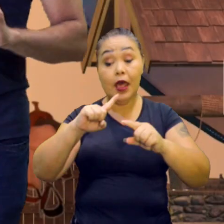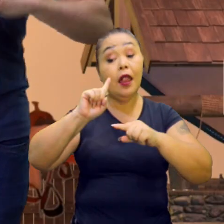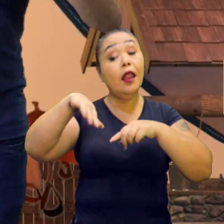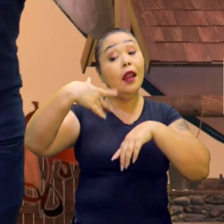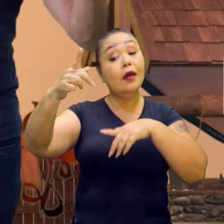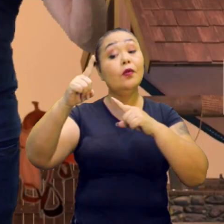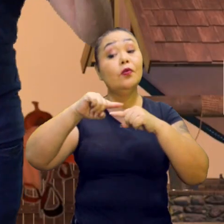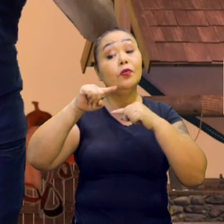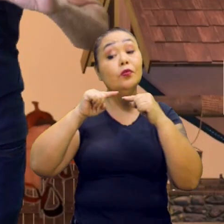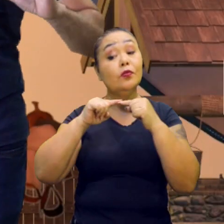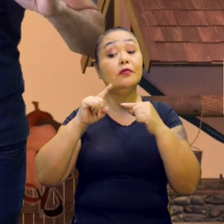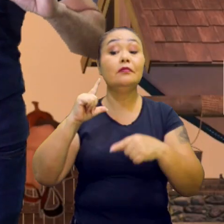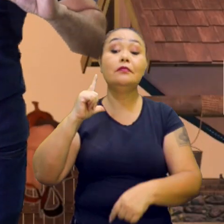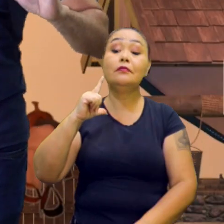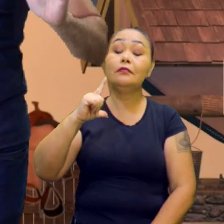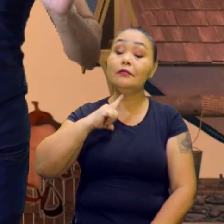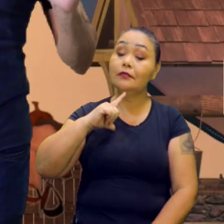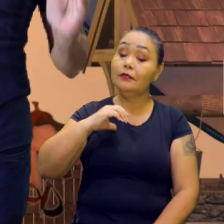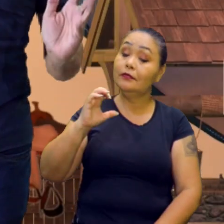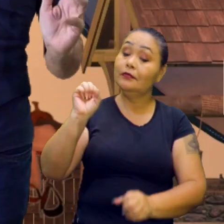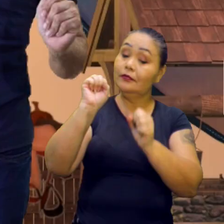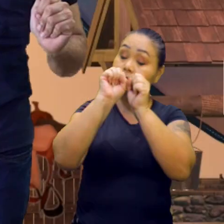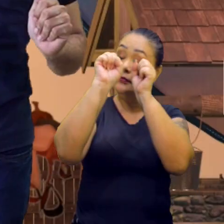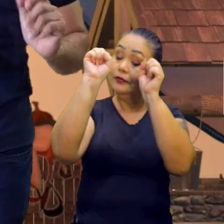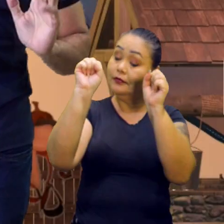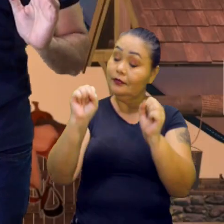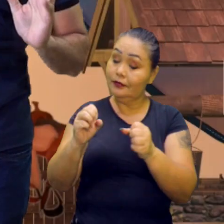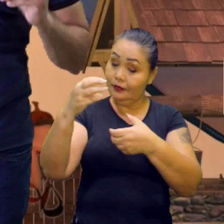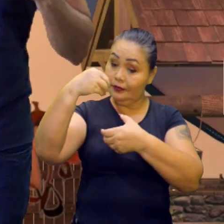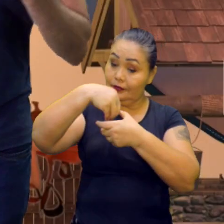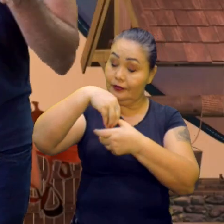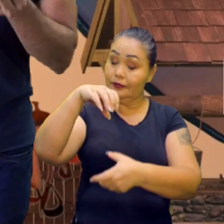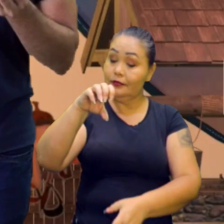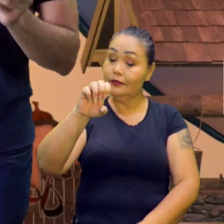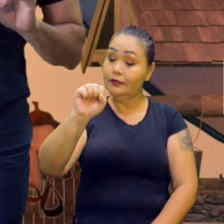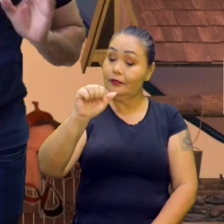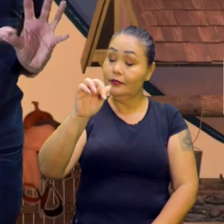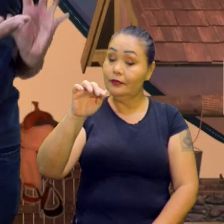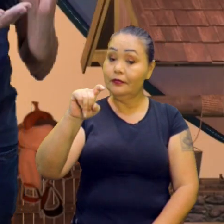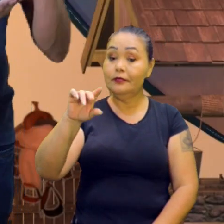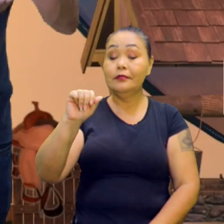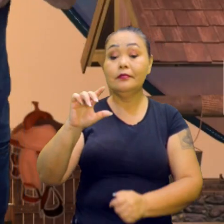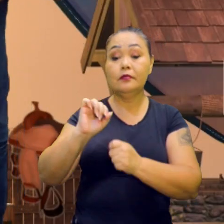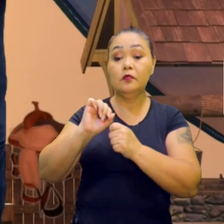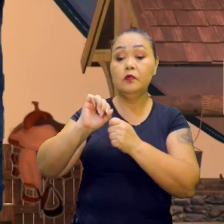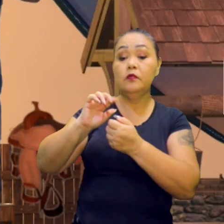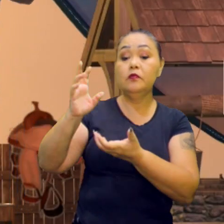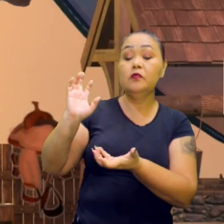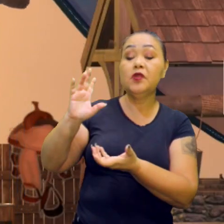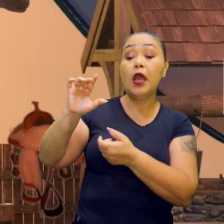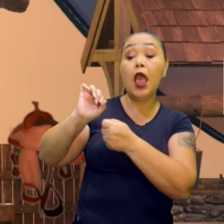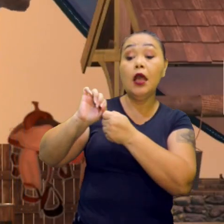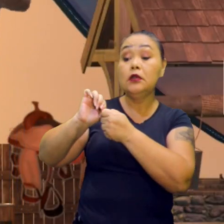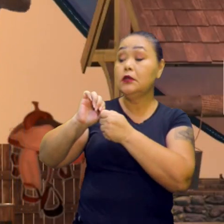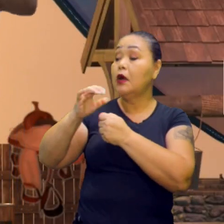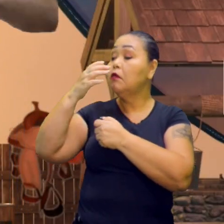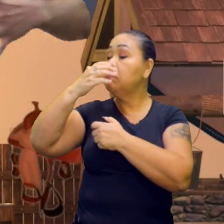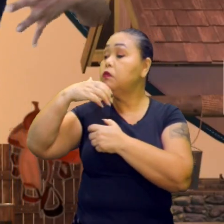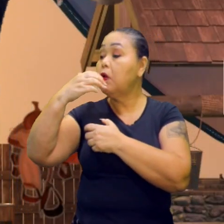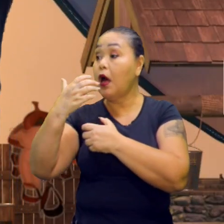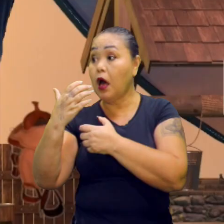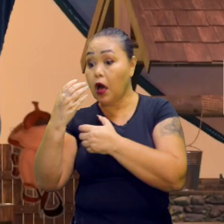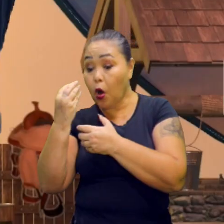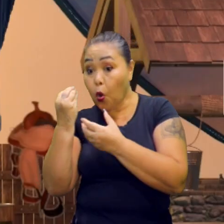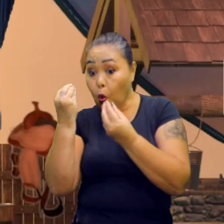tem nos SAFs, que SAFs é quando você pega a produção de fruticultura e insere dentro da floresta.